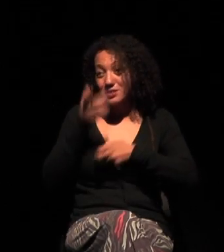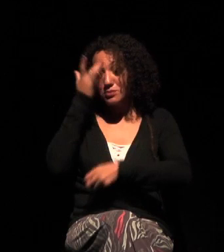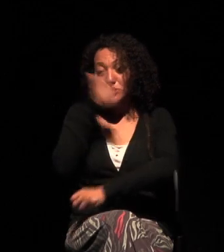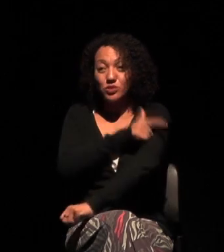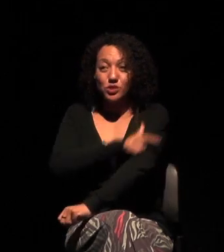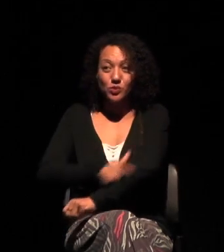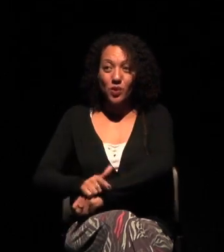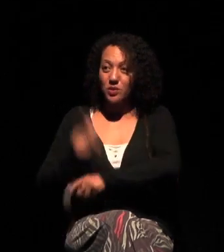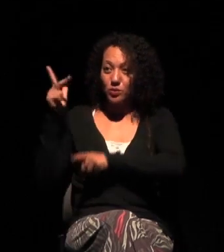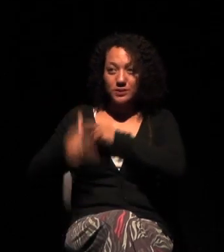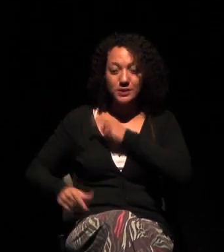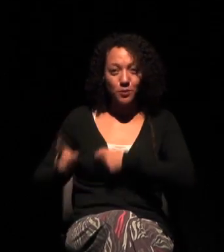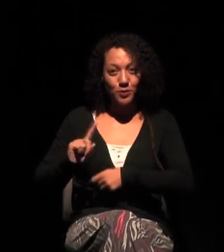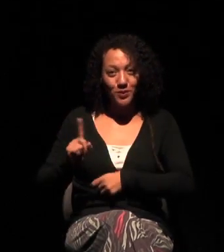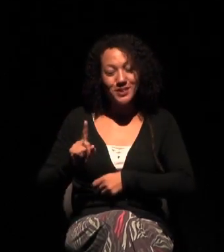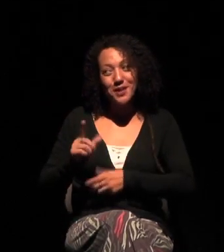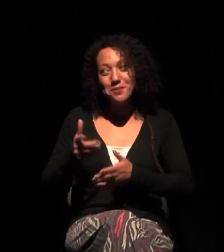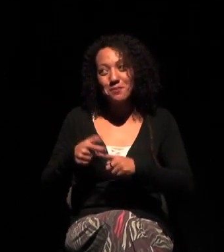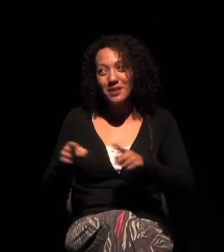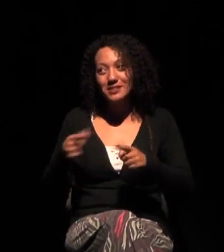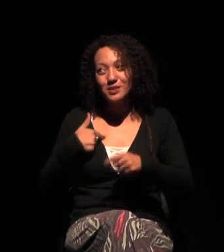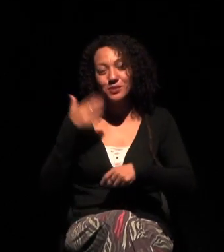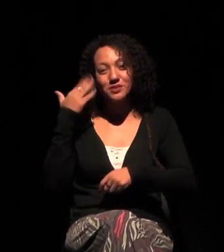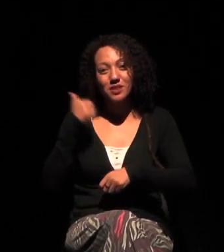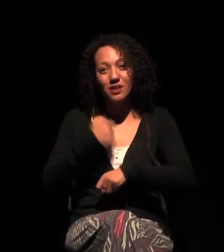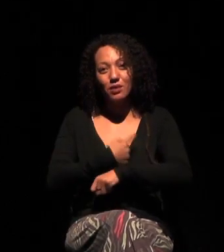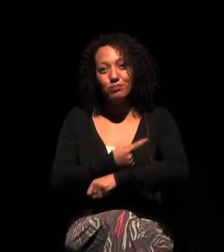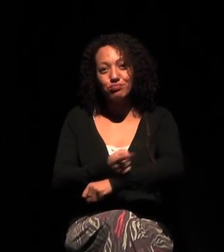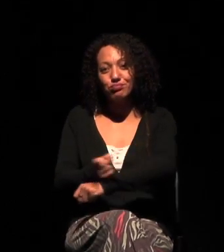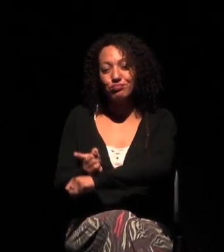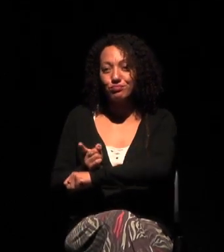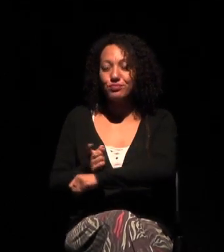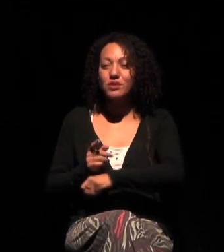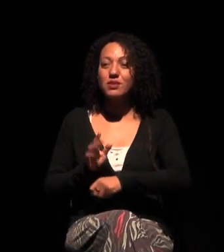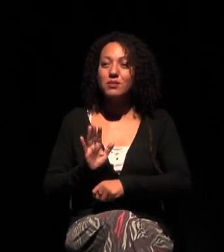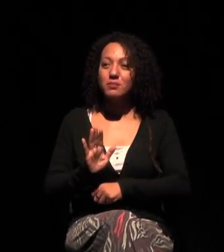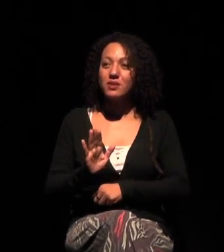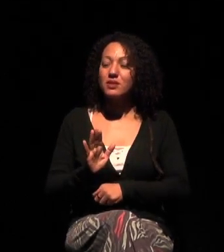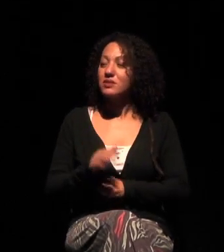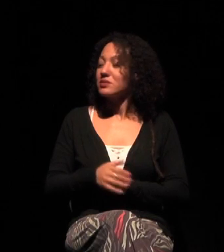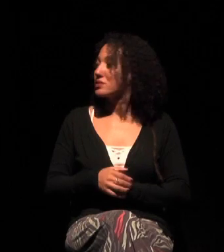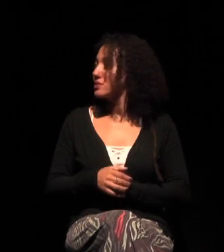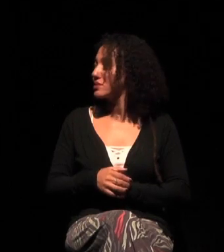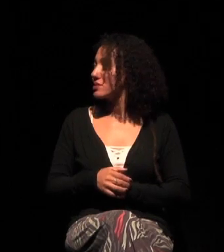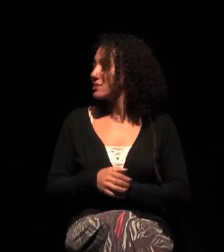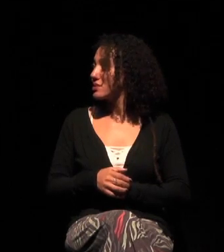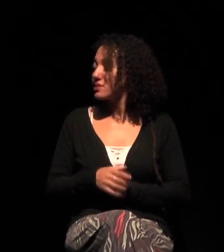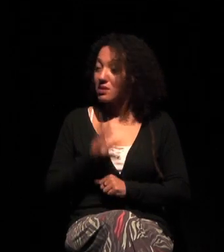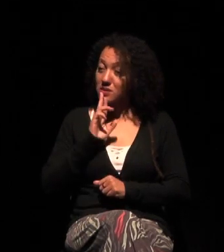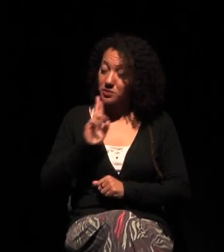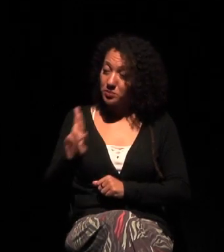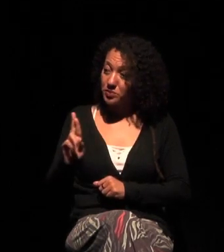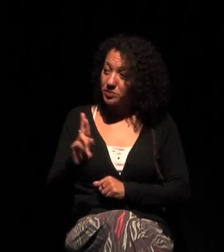em italiano queira dizer isso justamente aquela vaia que a gente